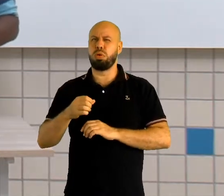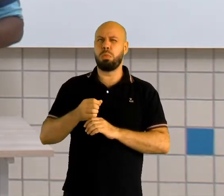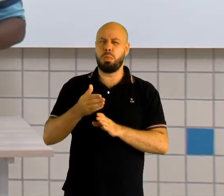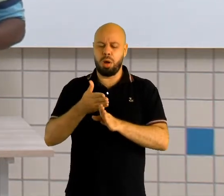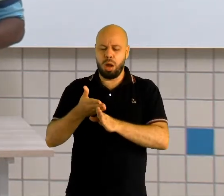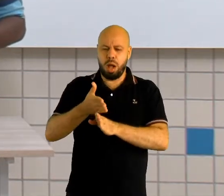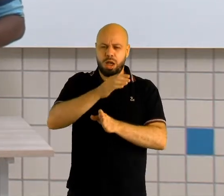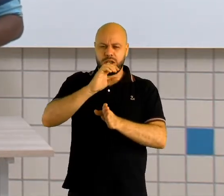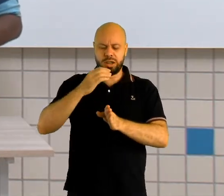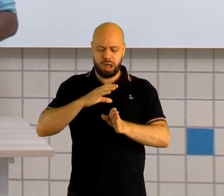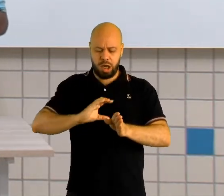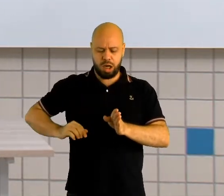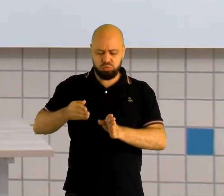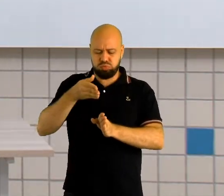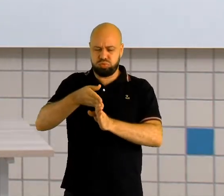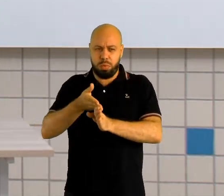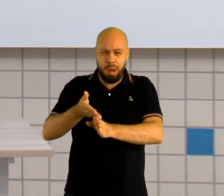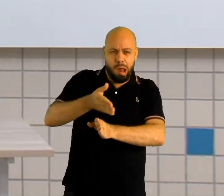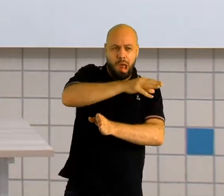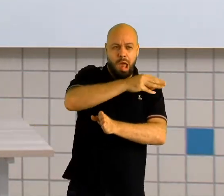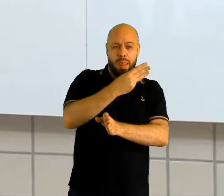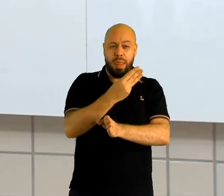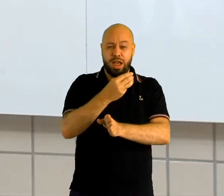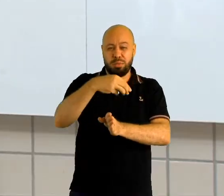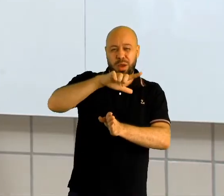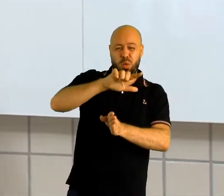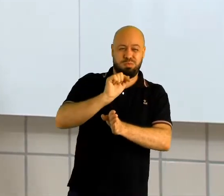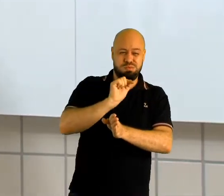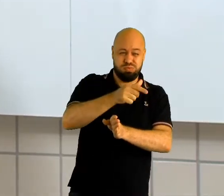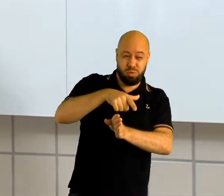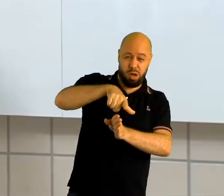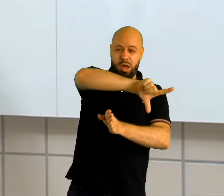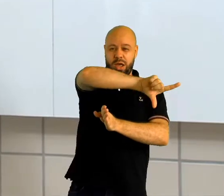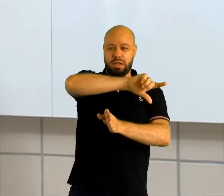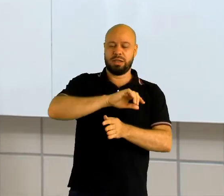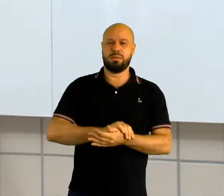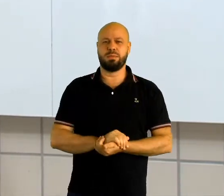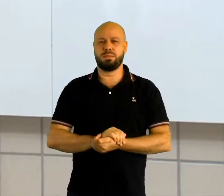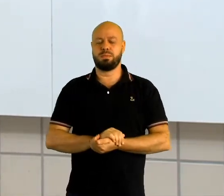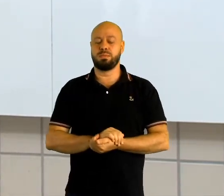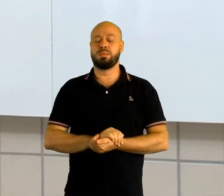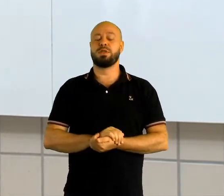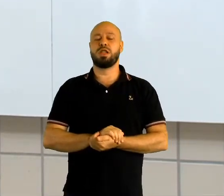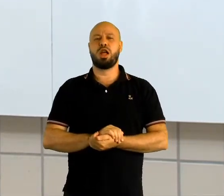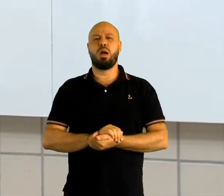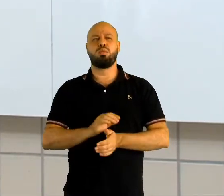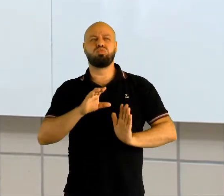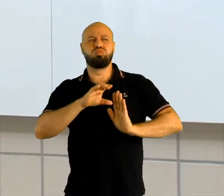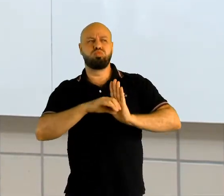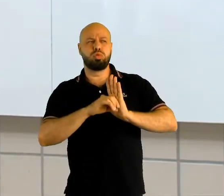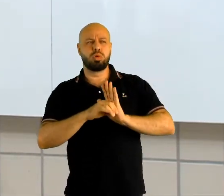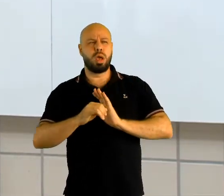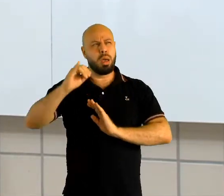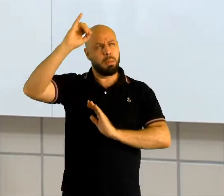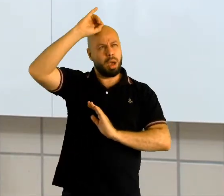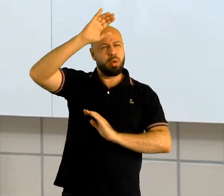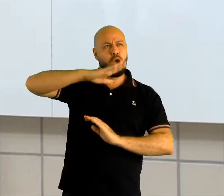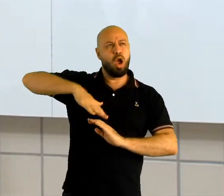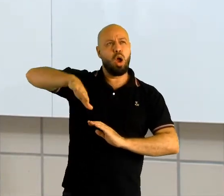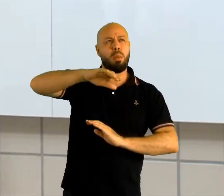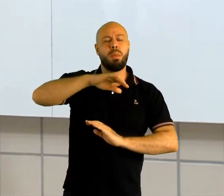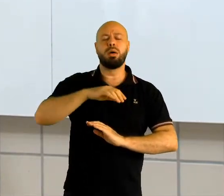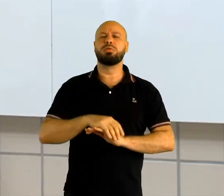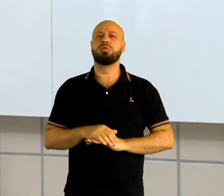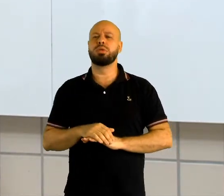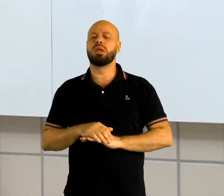vamos agora nos ater a esse conceito de império. A primeira parte do conceito de império é aquilo que diz a língua portuguesa,